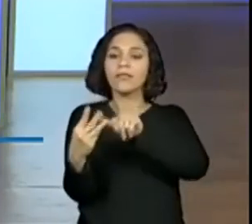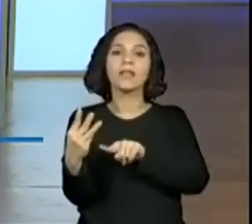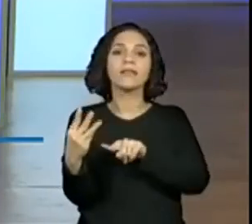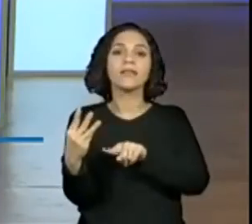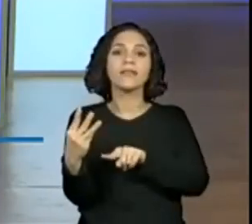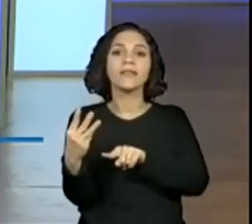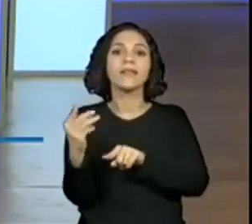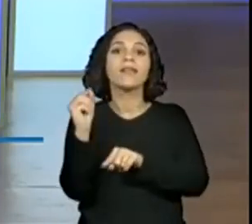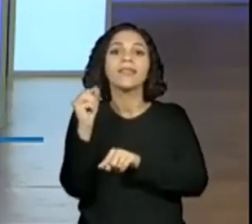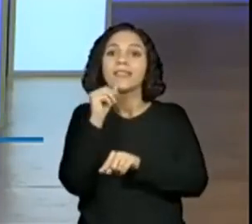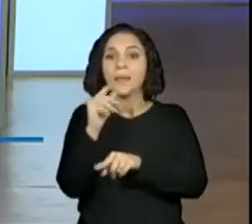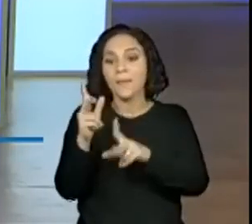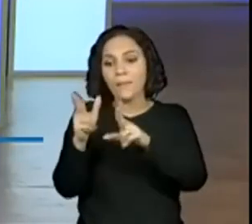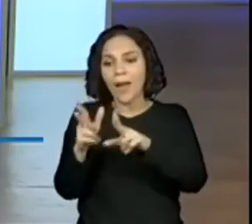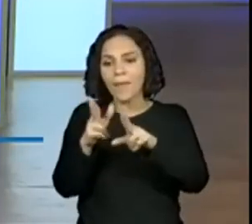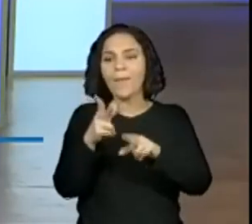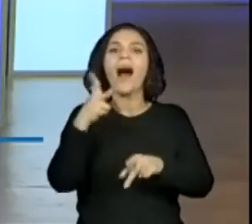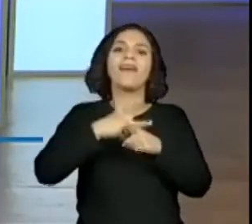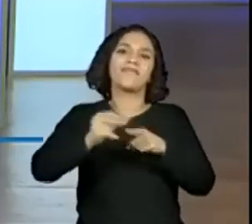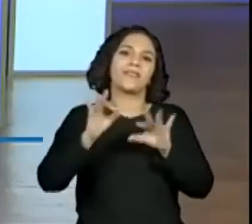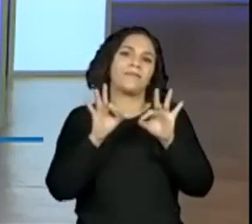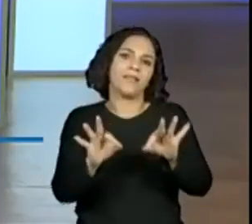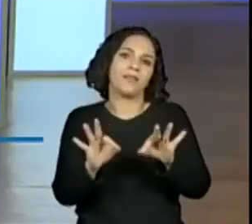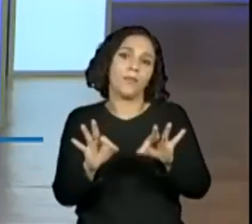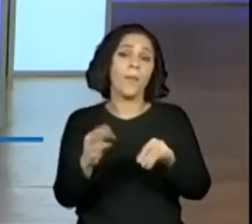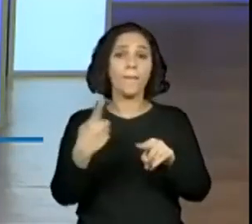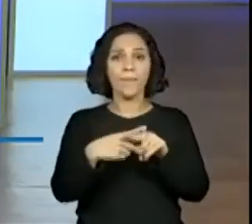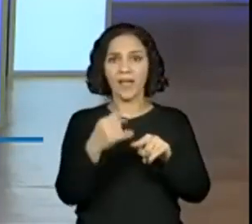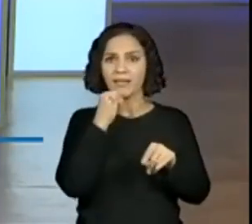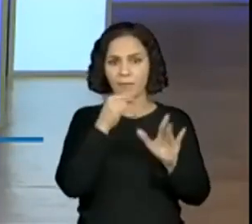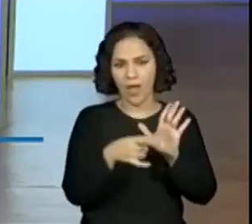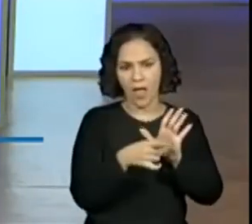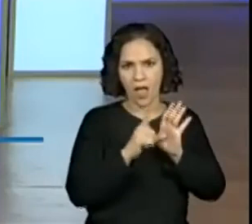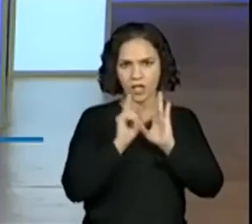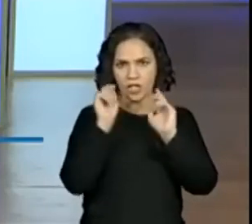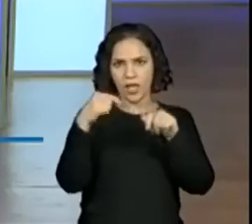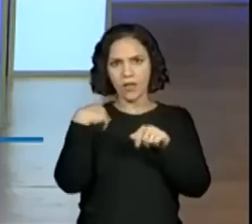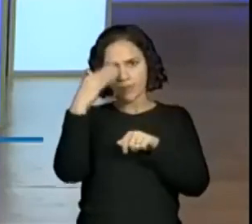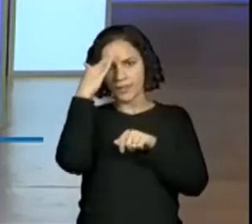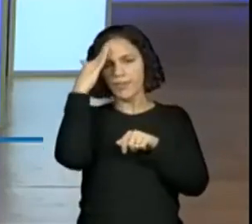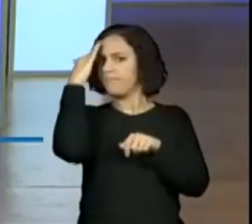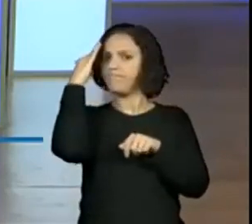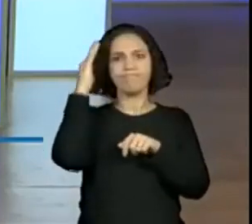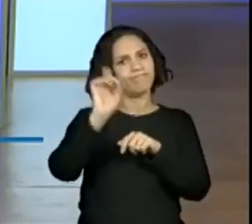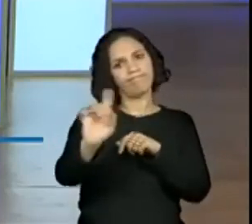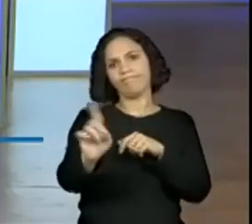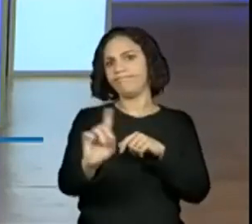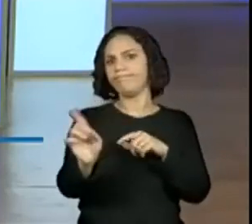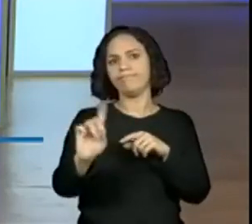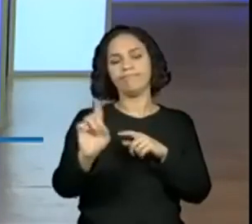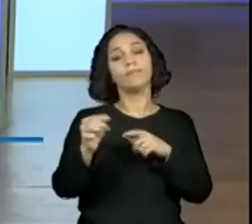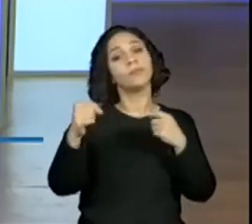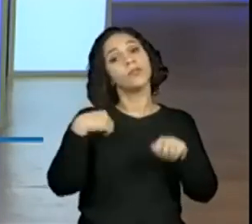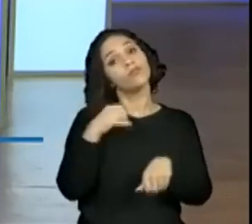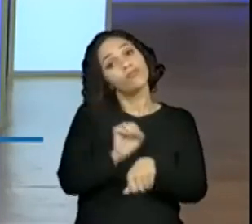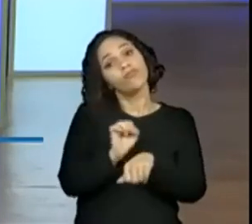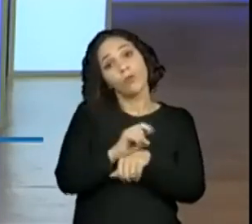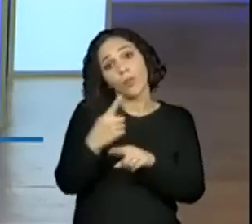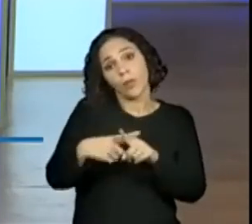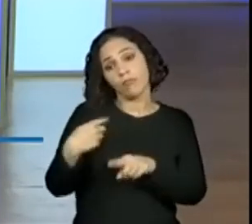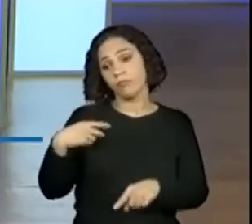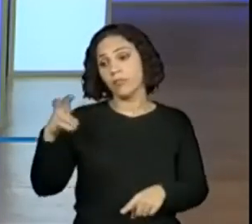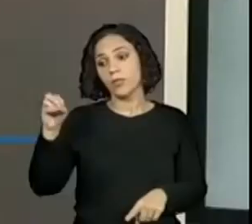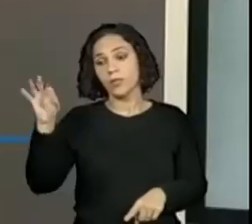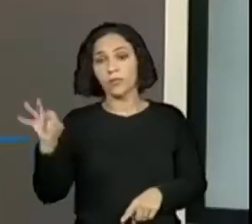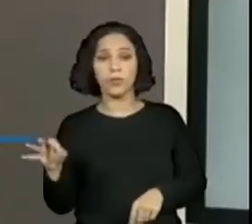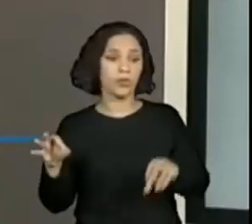sim e no caso antes de jogar moeda não tem como saber quem vai ganhar não não tem a gente estima E no caso nós temos 50 porcento de chance